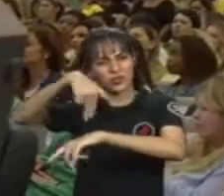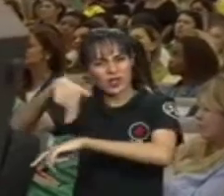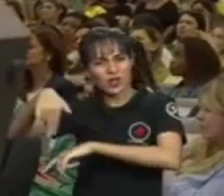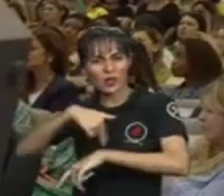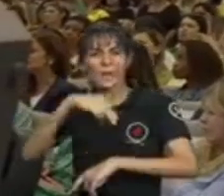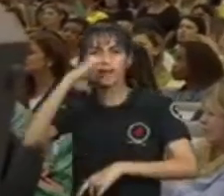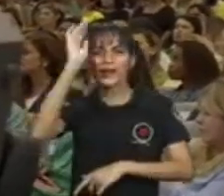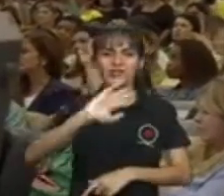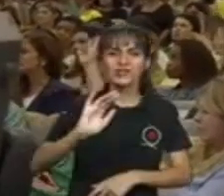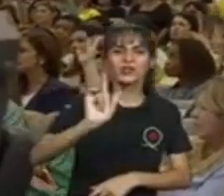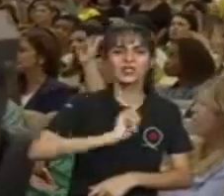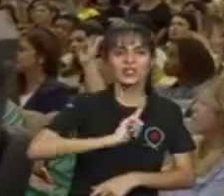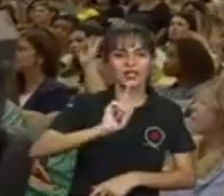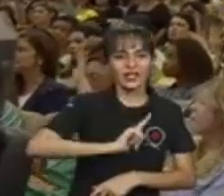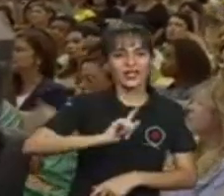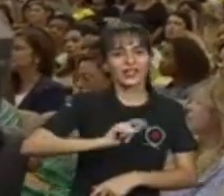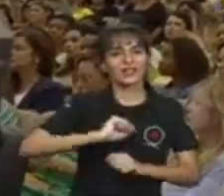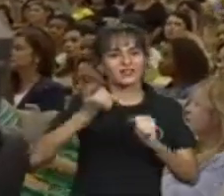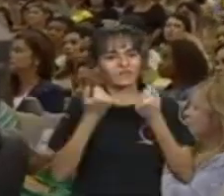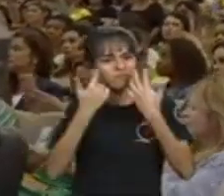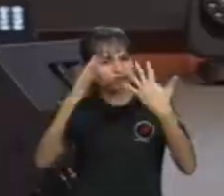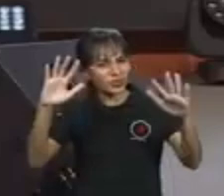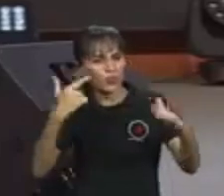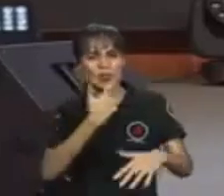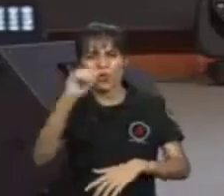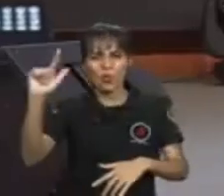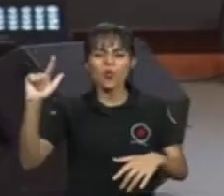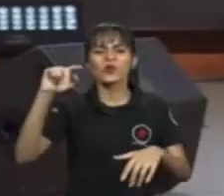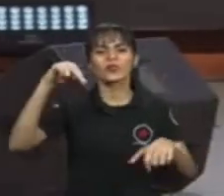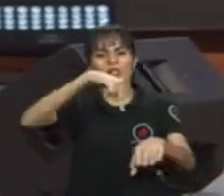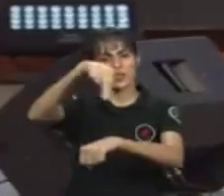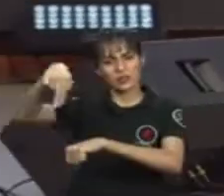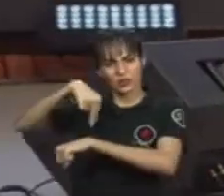que tem promessa de ser farol de luz para outras nações.